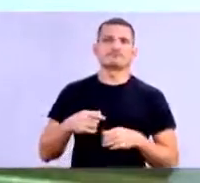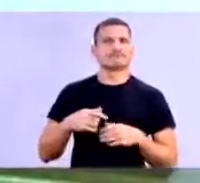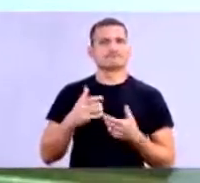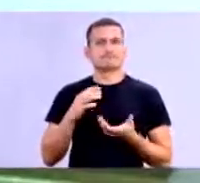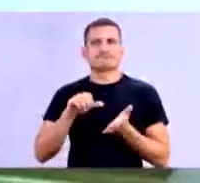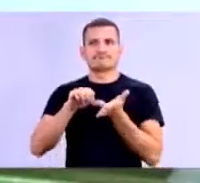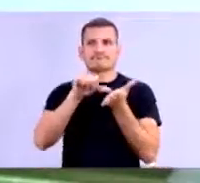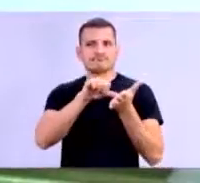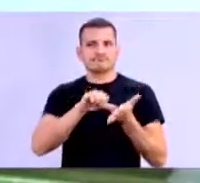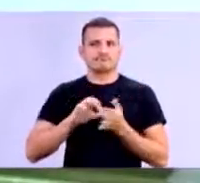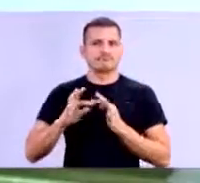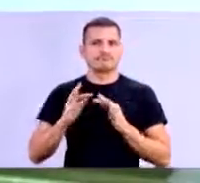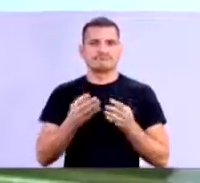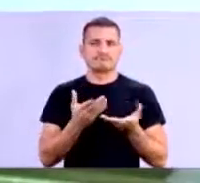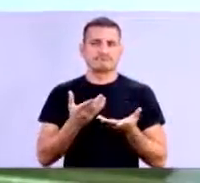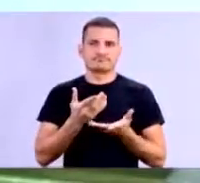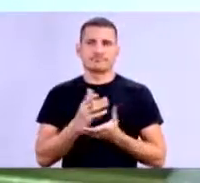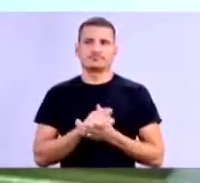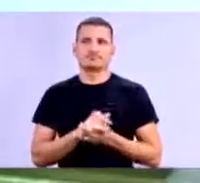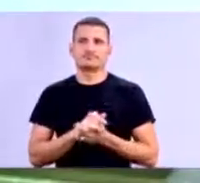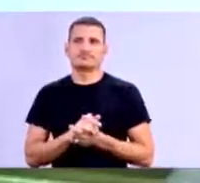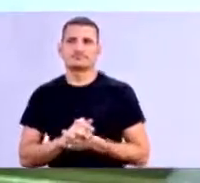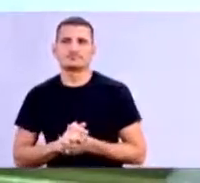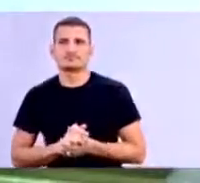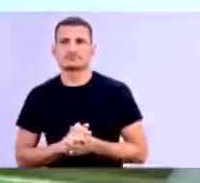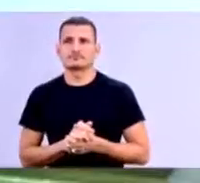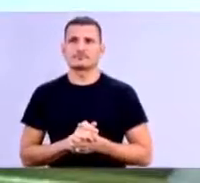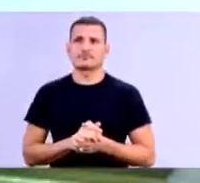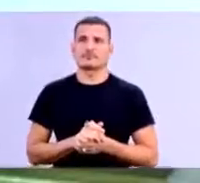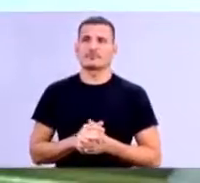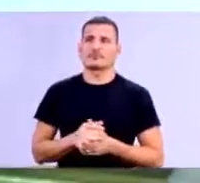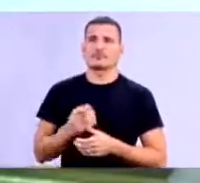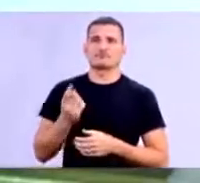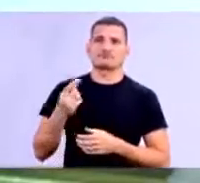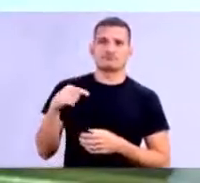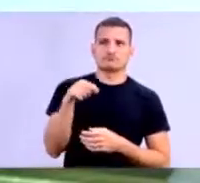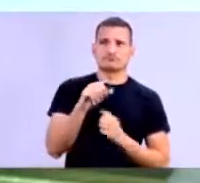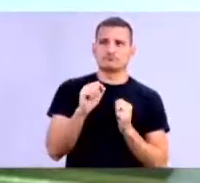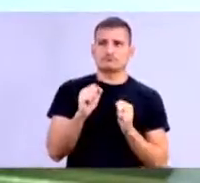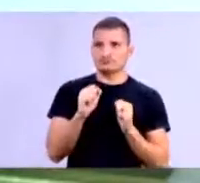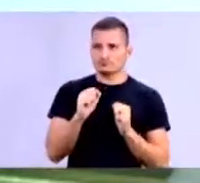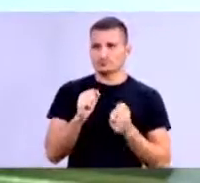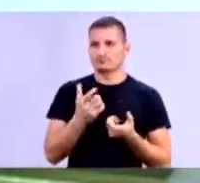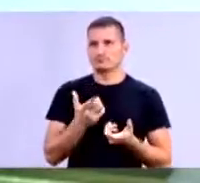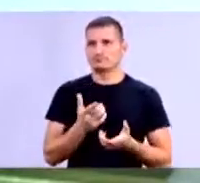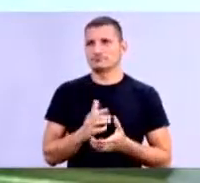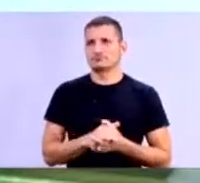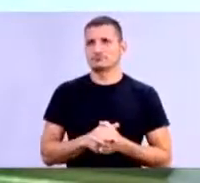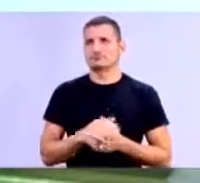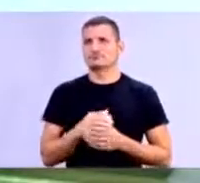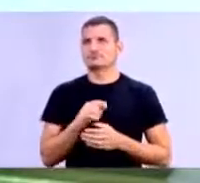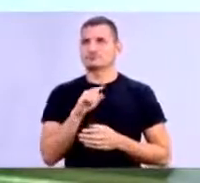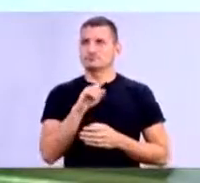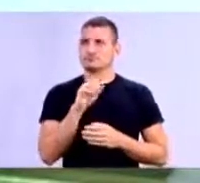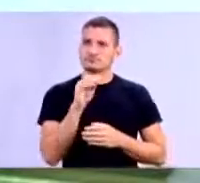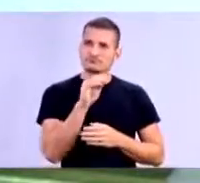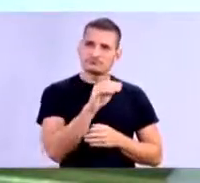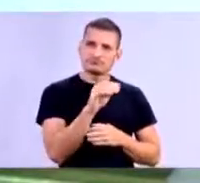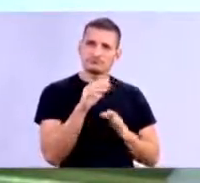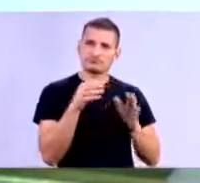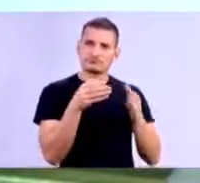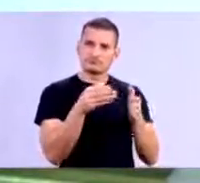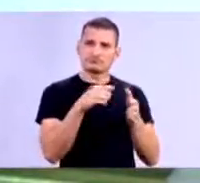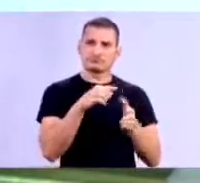todos os alunos que postaram aqui na nossa teleaula, mas vocês podem levar essas questões lá para o fórum, que lá nós vamos